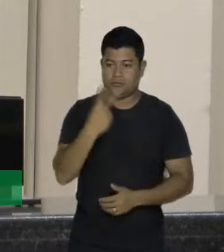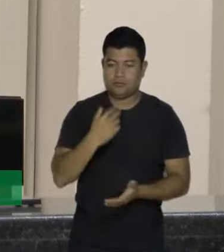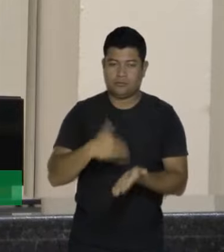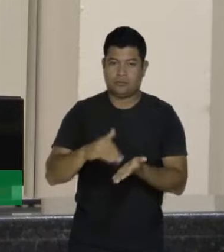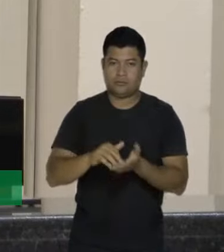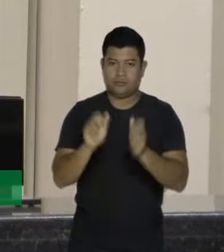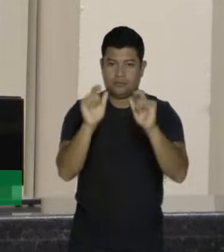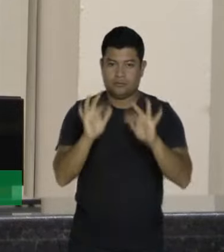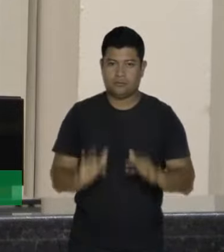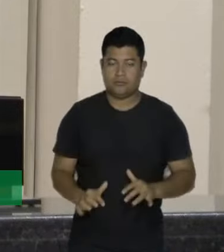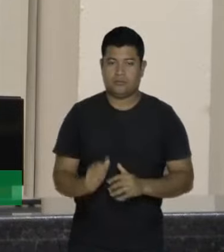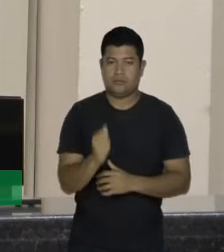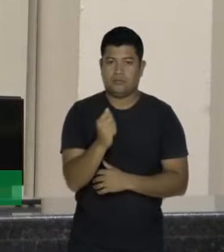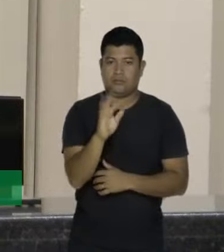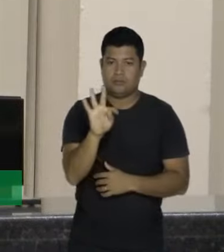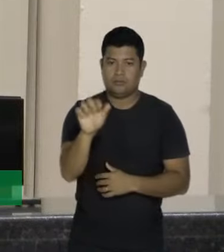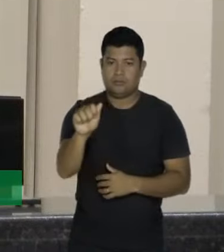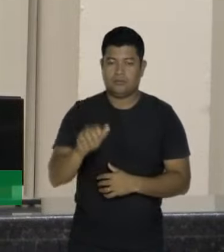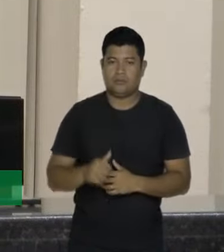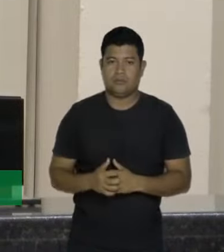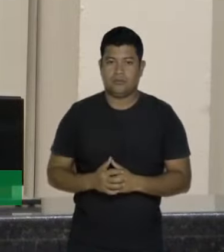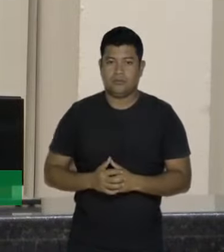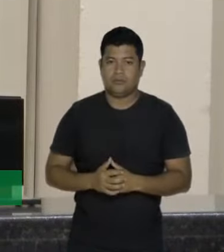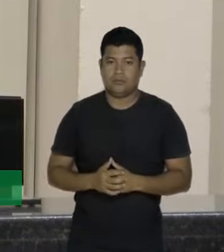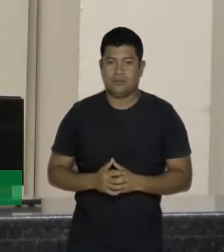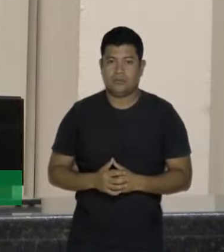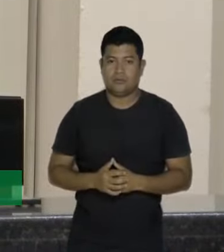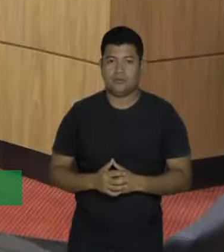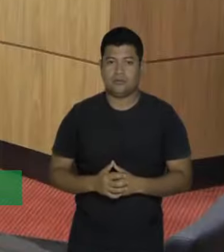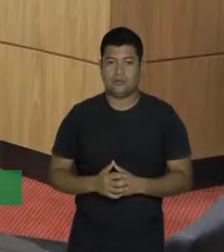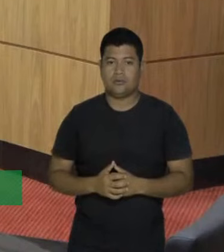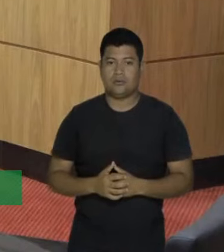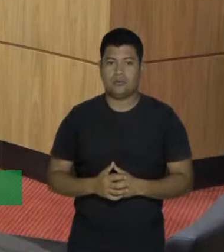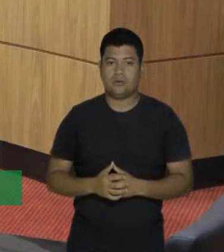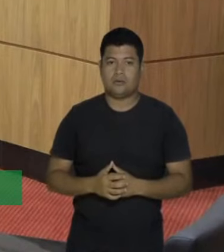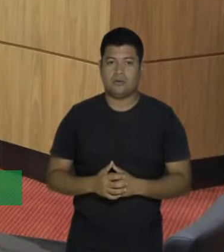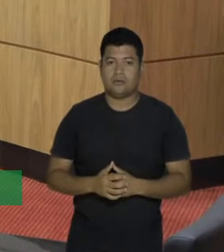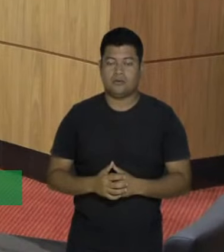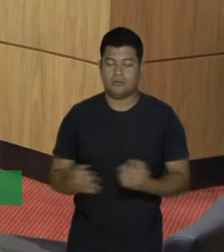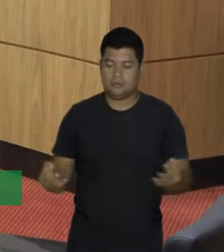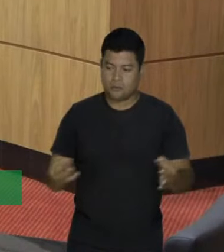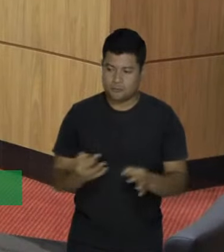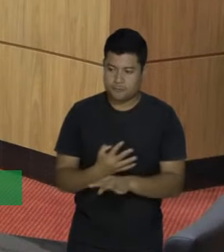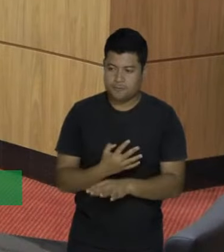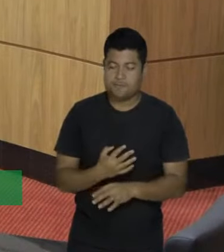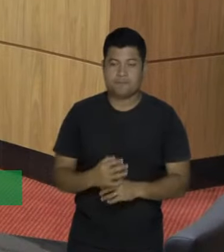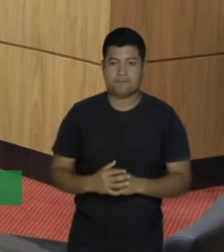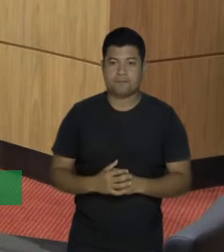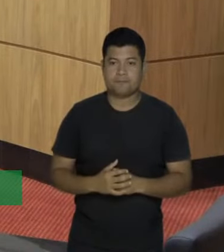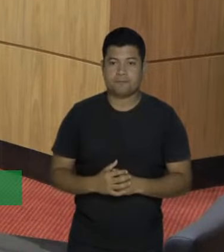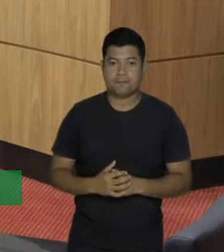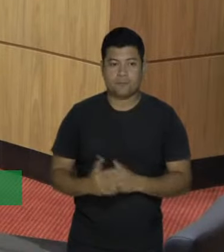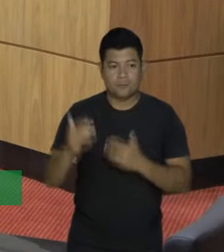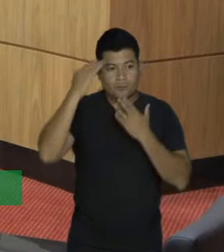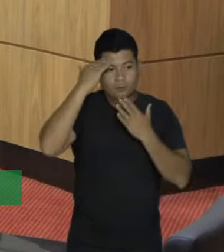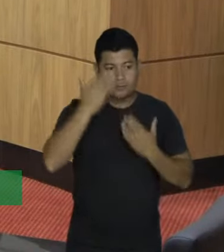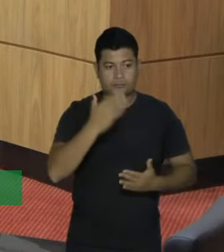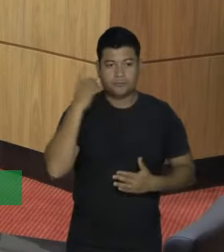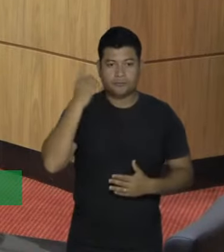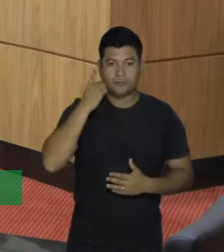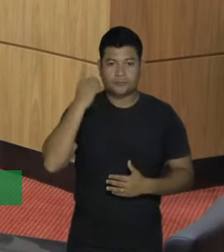secretário lavrou a presente ata. Era isso, senhor presidente. Obrigado,